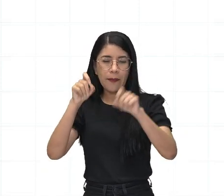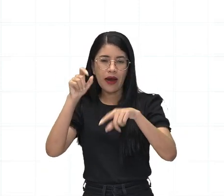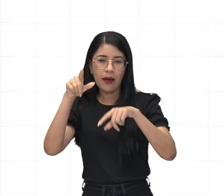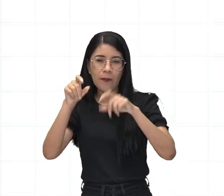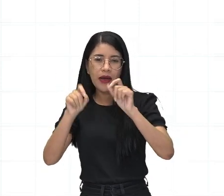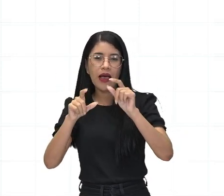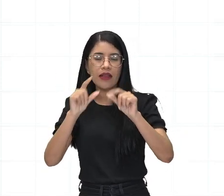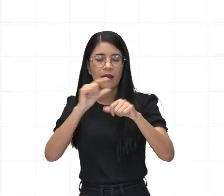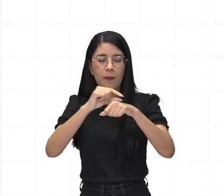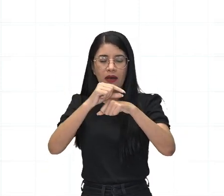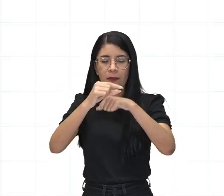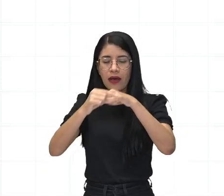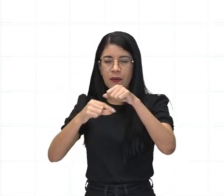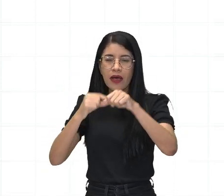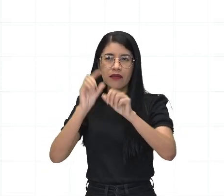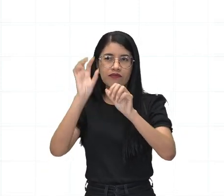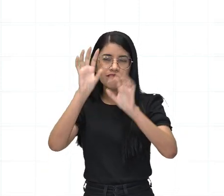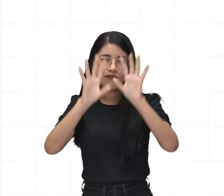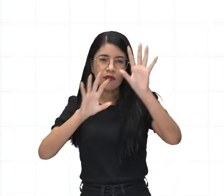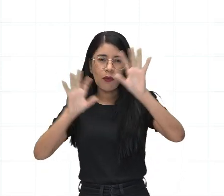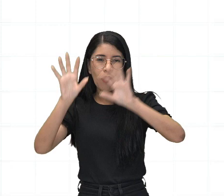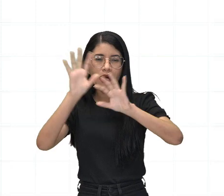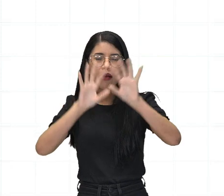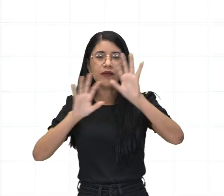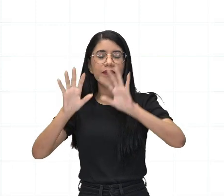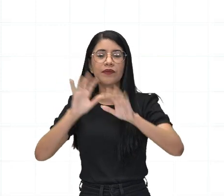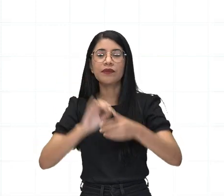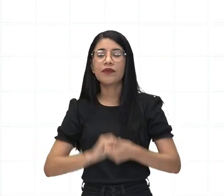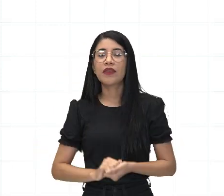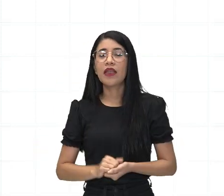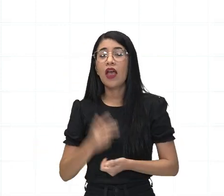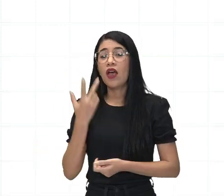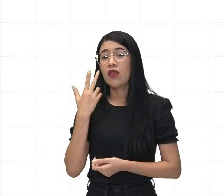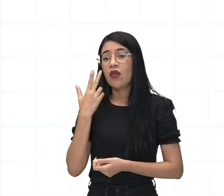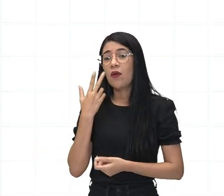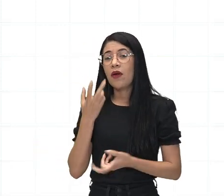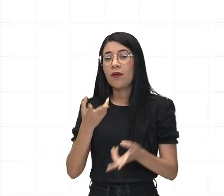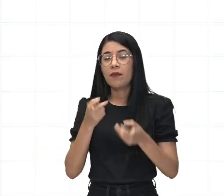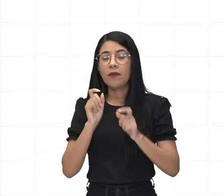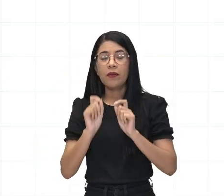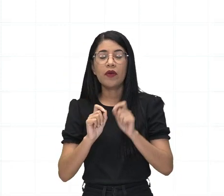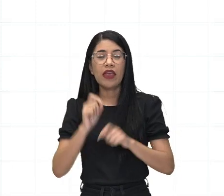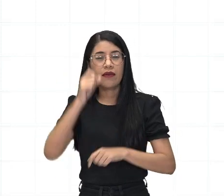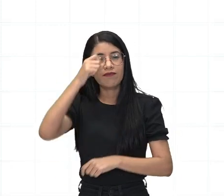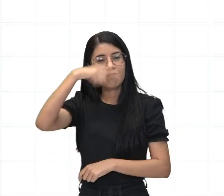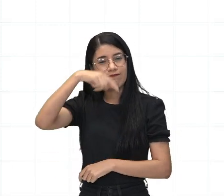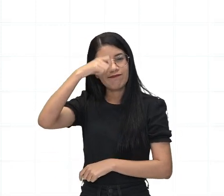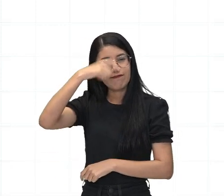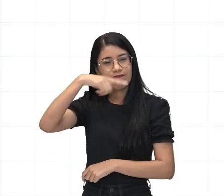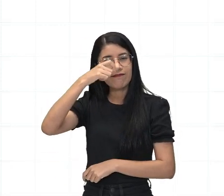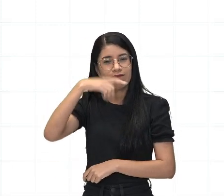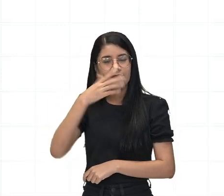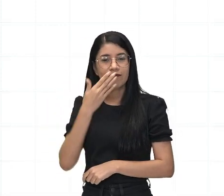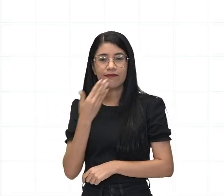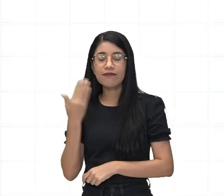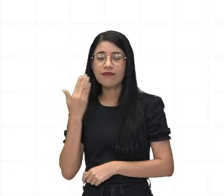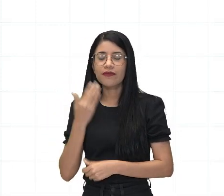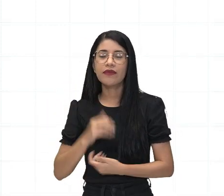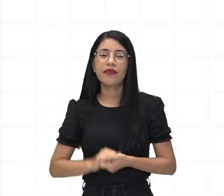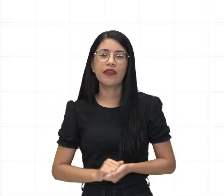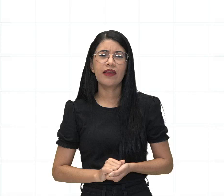partículas suspensas no ar. E nós temos aí comumente, vejam, a gripe. A gripe, sabe quando